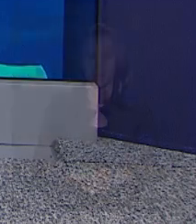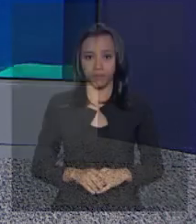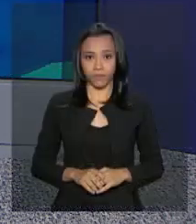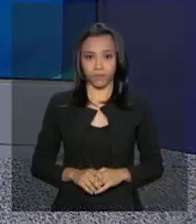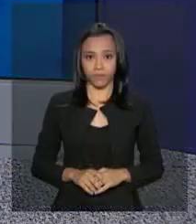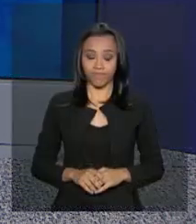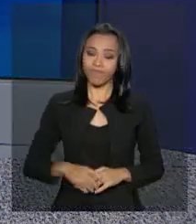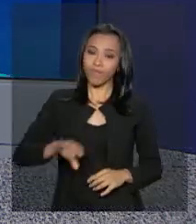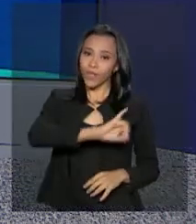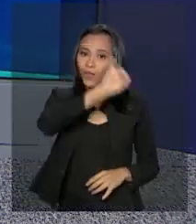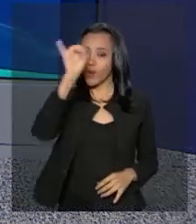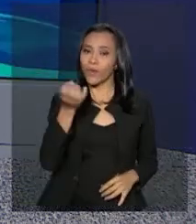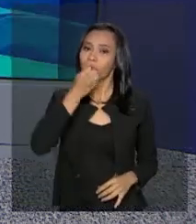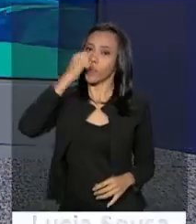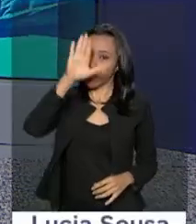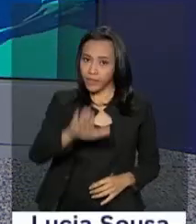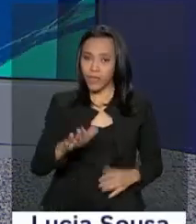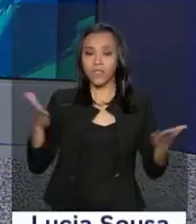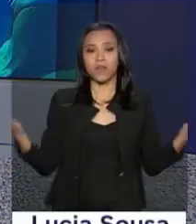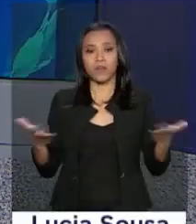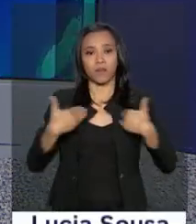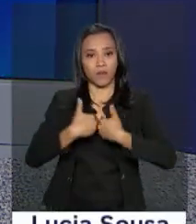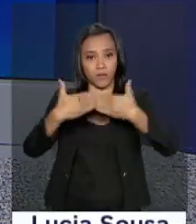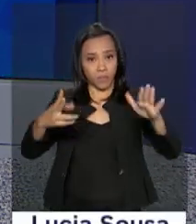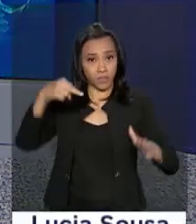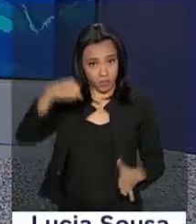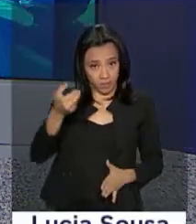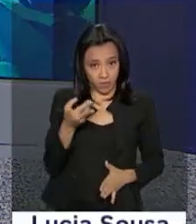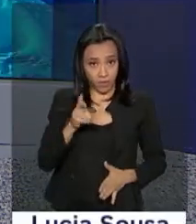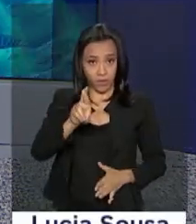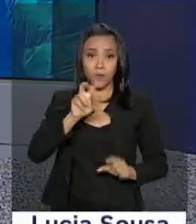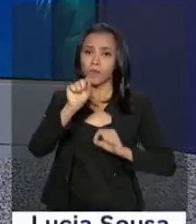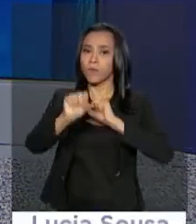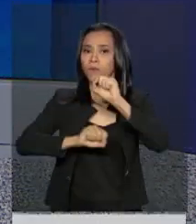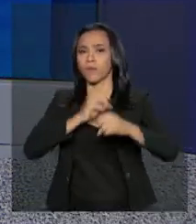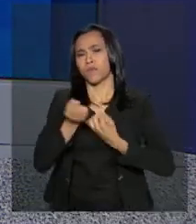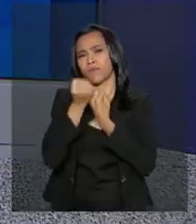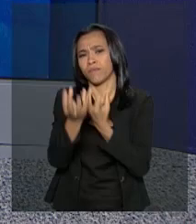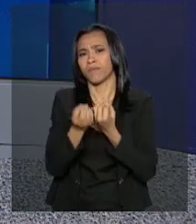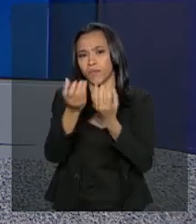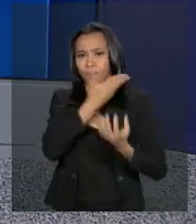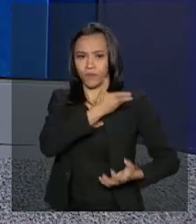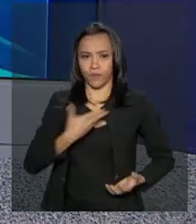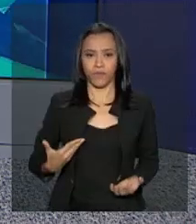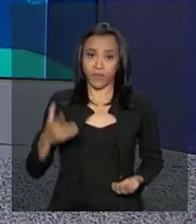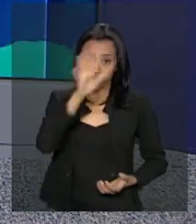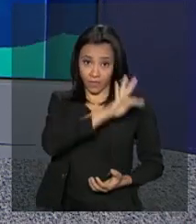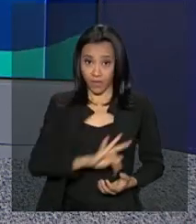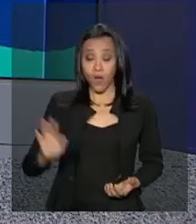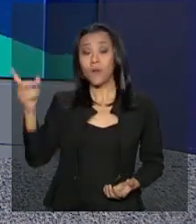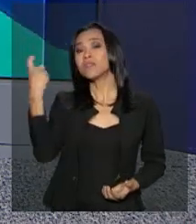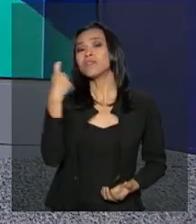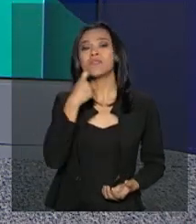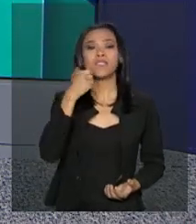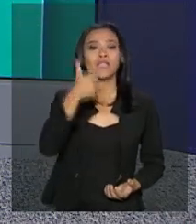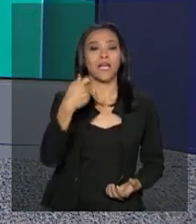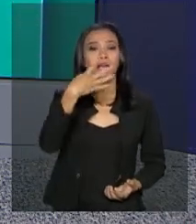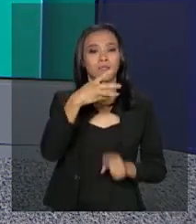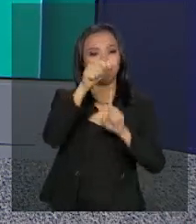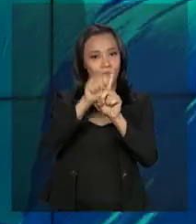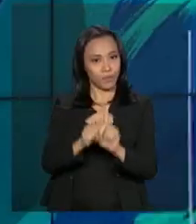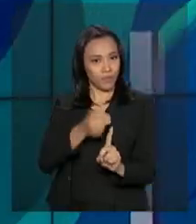olá boa tarde começa agora o repórter nbr com as notícias do governo federal desta sexta feira 14 de